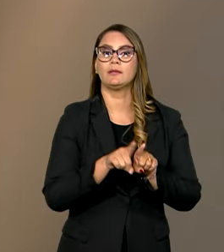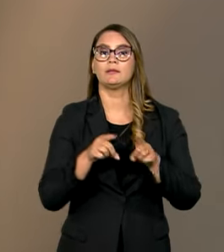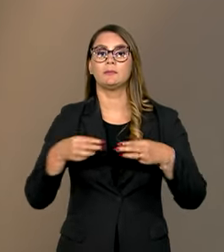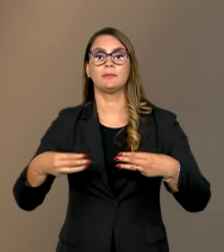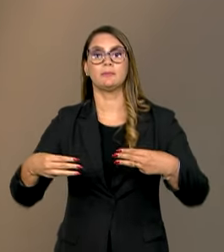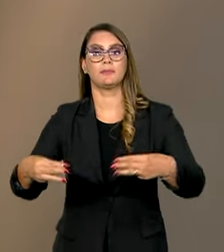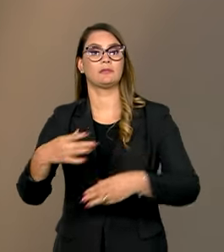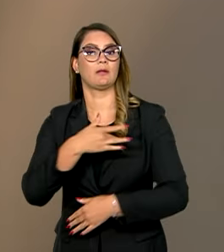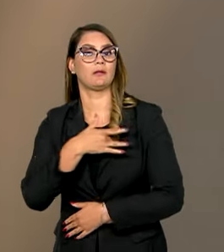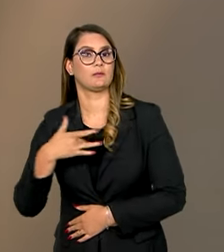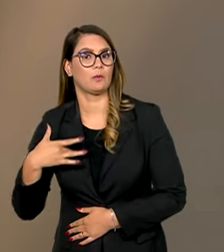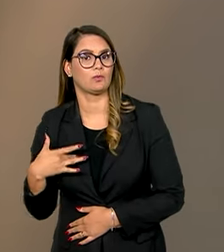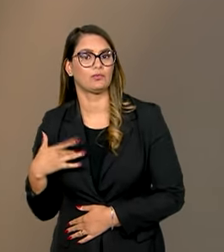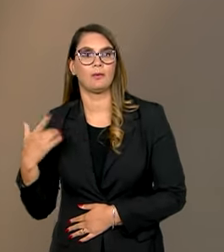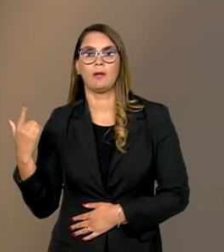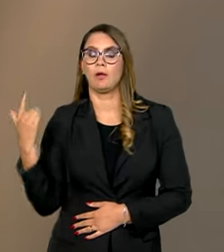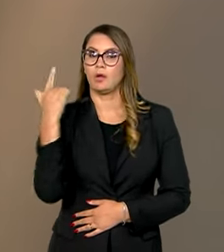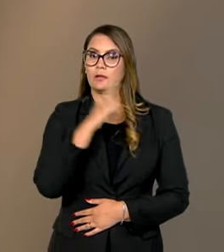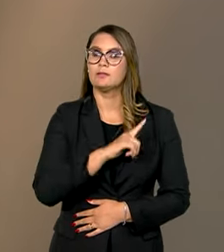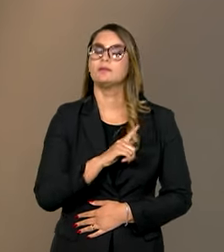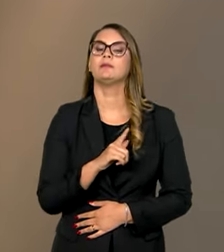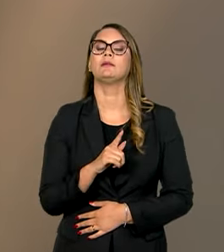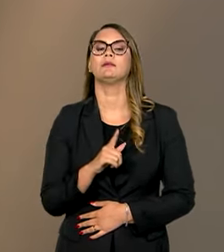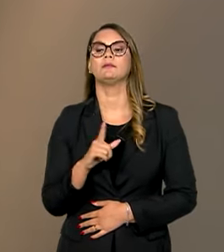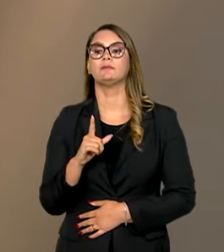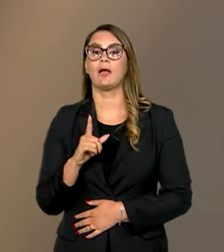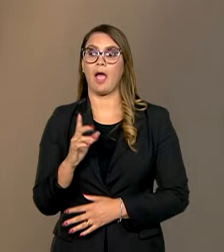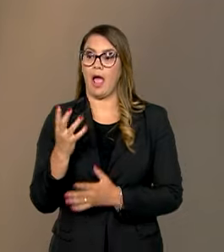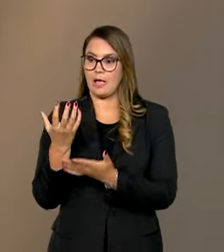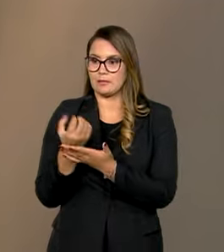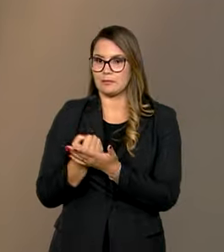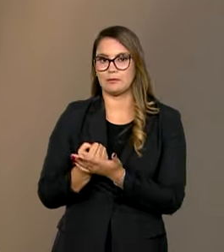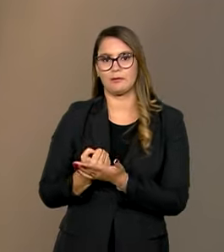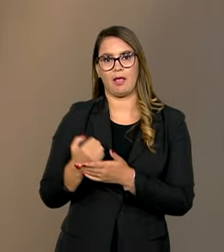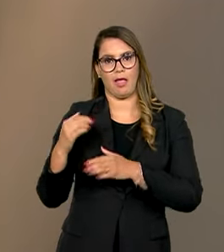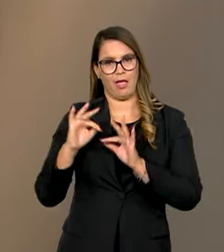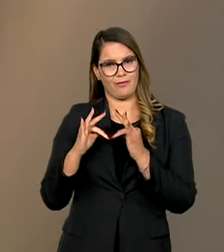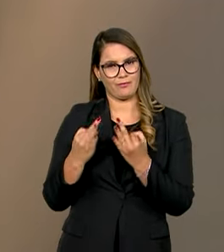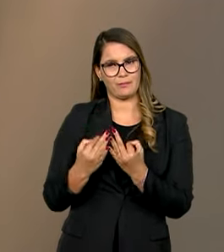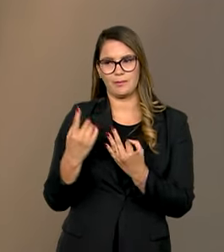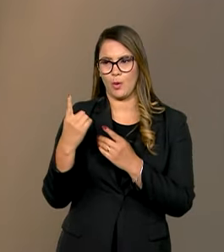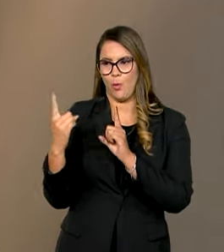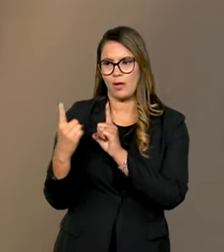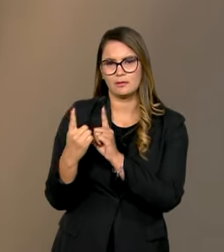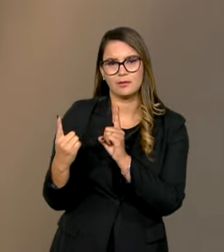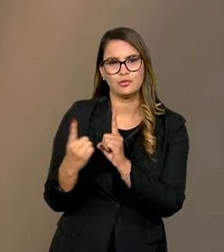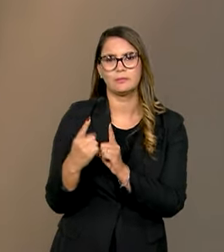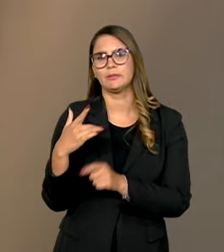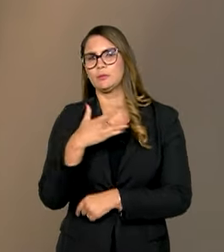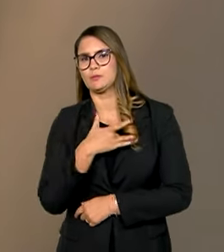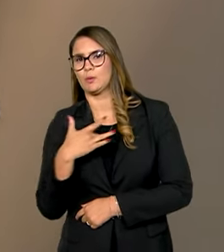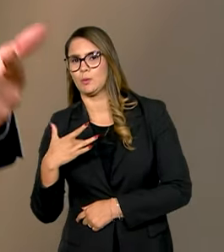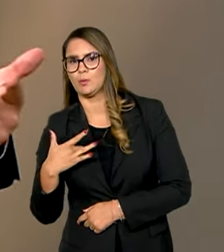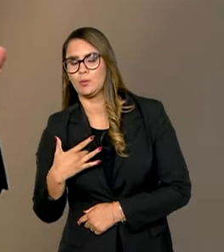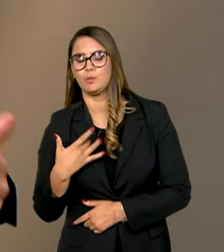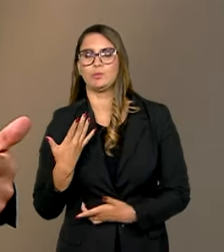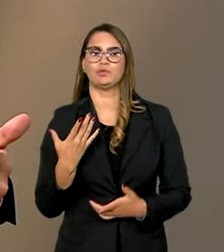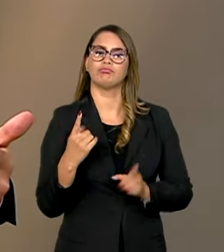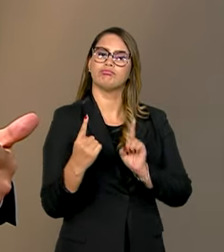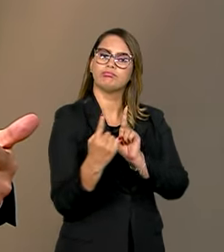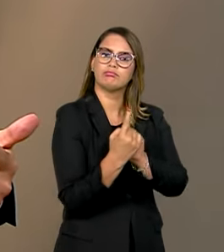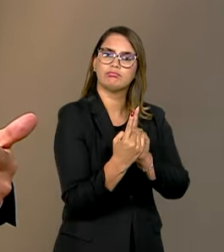da Saúde, para que a gente possa dotar essas famílias, aquela coisa de um atendimento, seja um atendimento de saúde, um